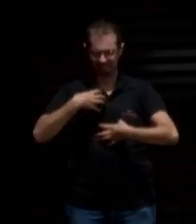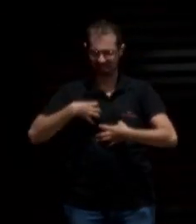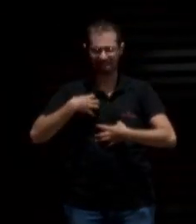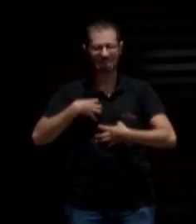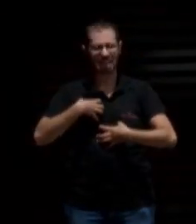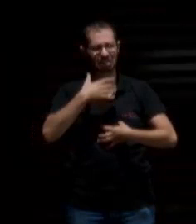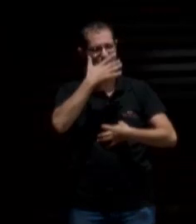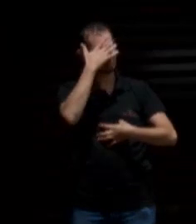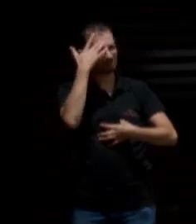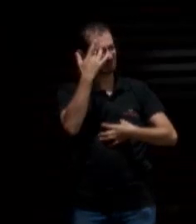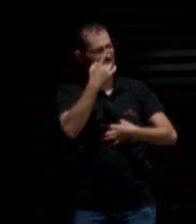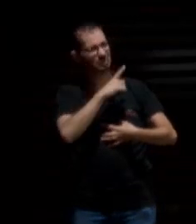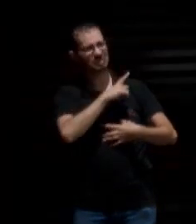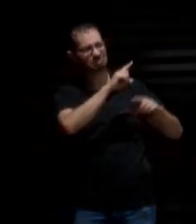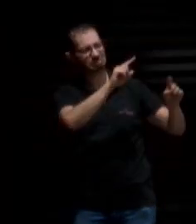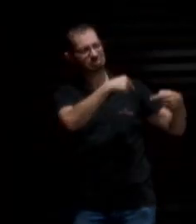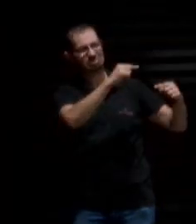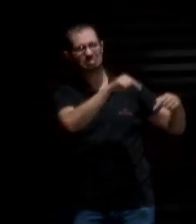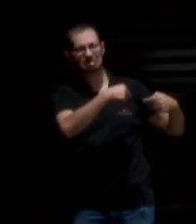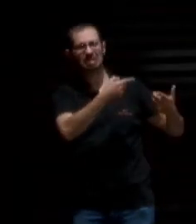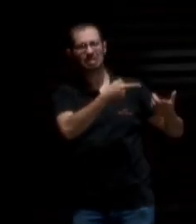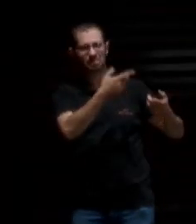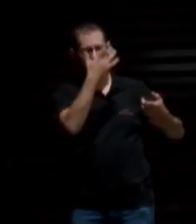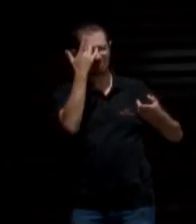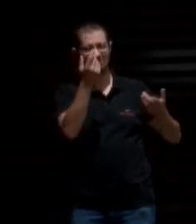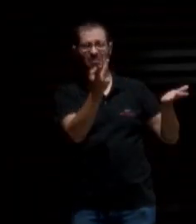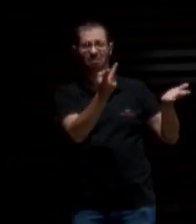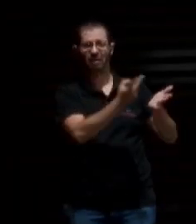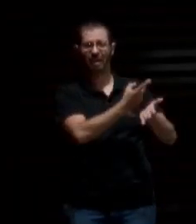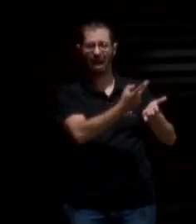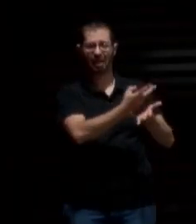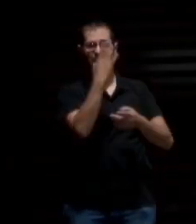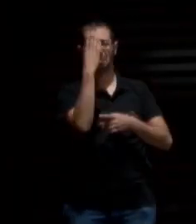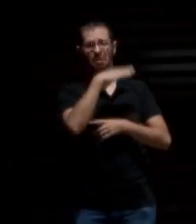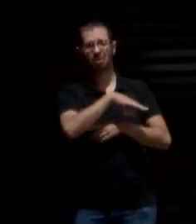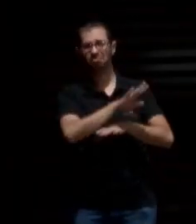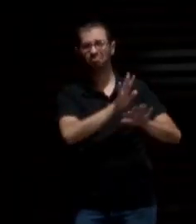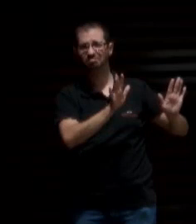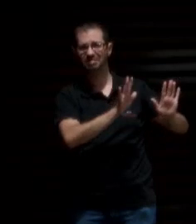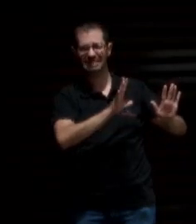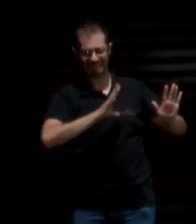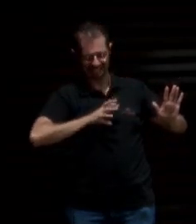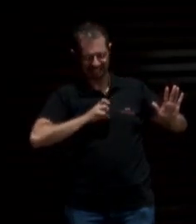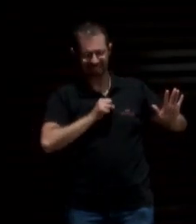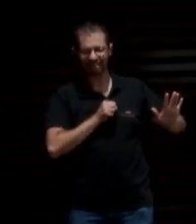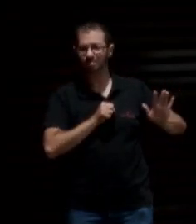caminho, por causa do que leva a cabo os seus maus desígnios. Deixa a ira,